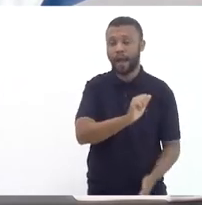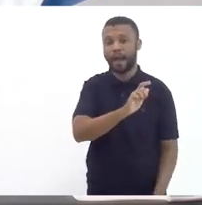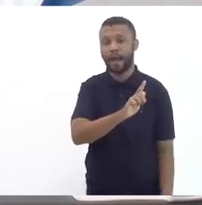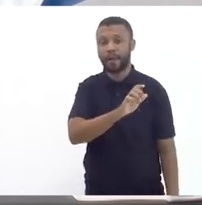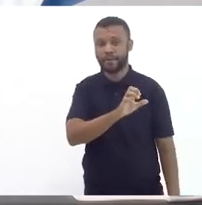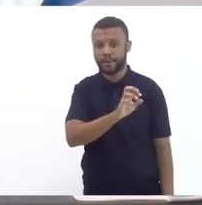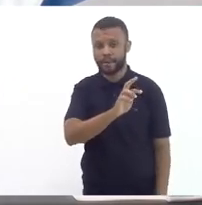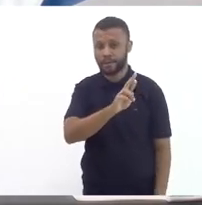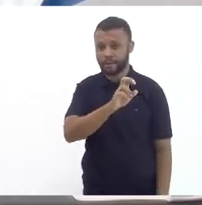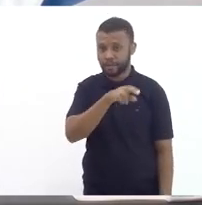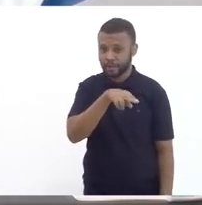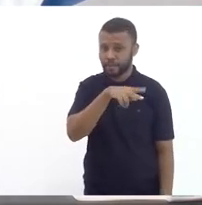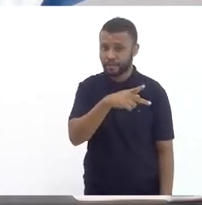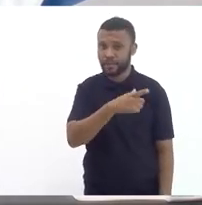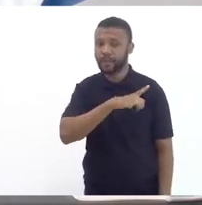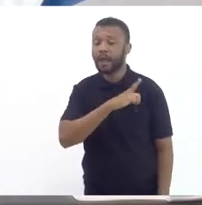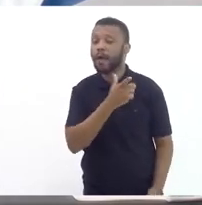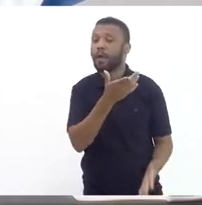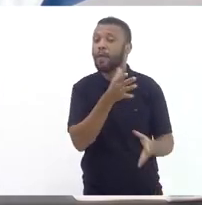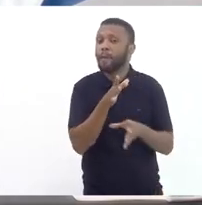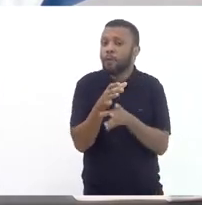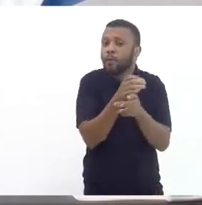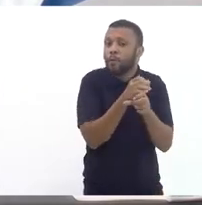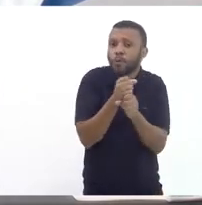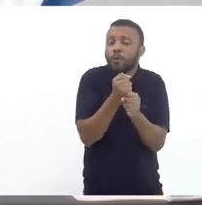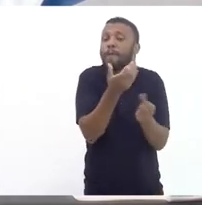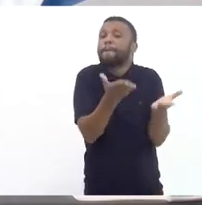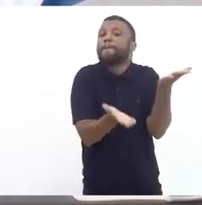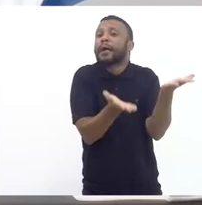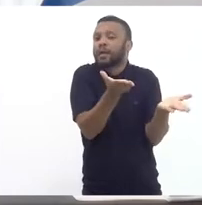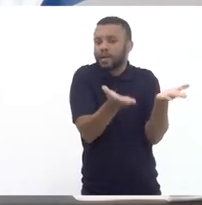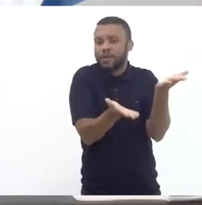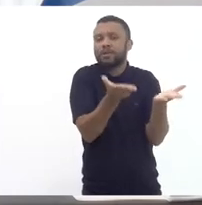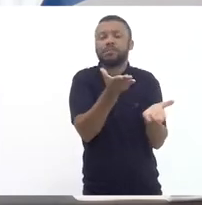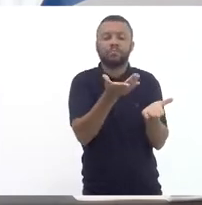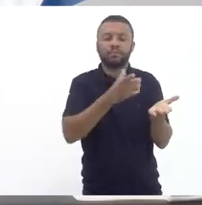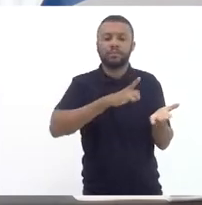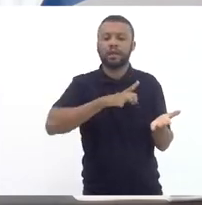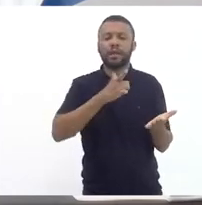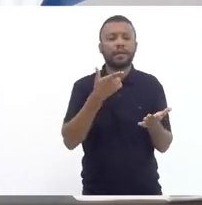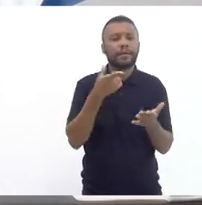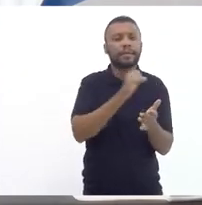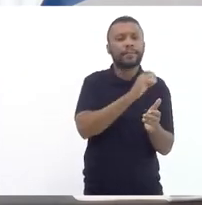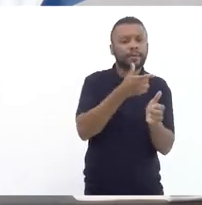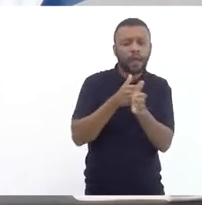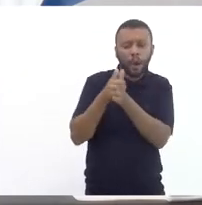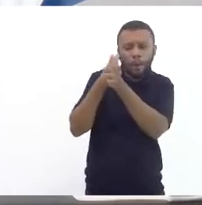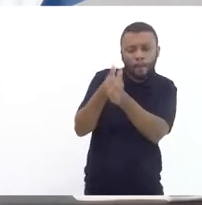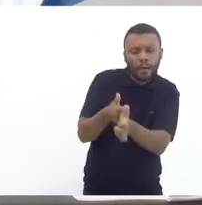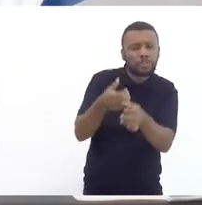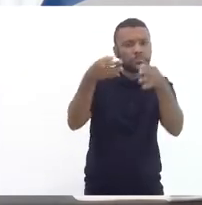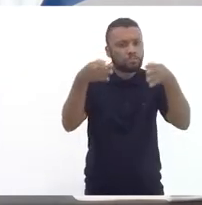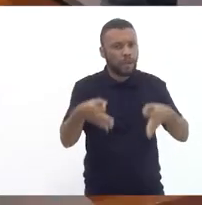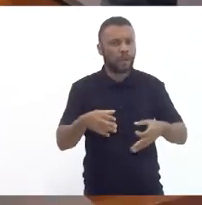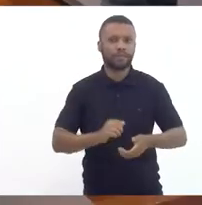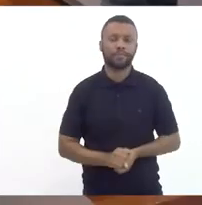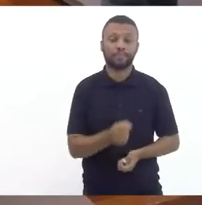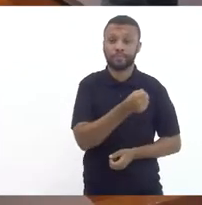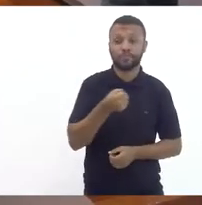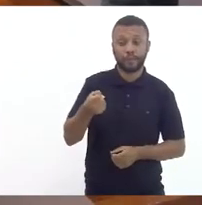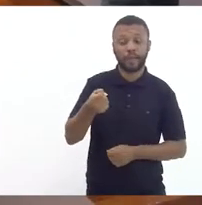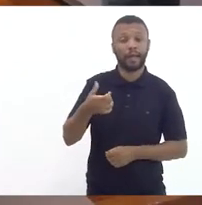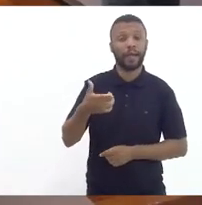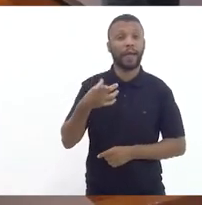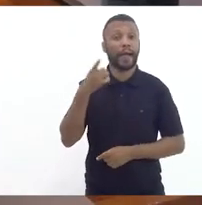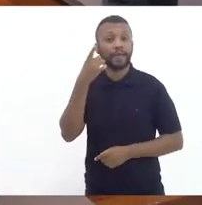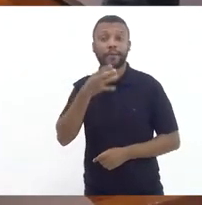acompanha a destinação dessas receitas complementares regularmente? É isso. Vou passar para a deputada Marta Rocha, que tem